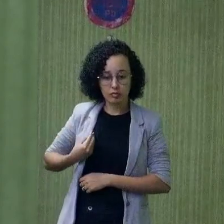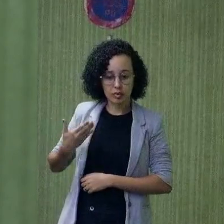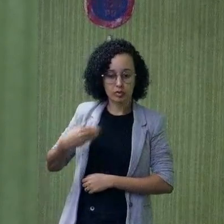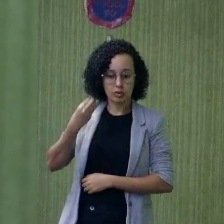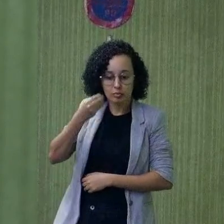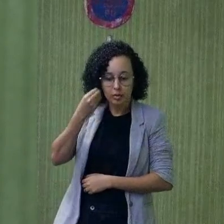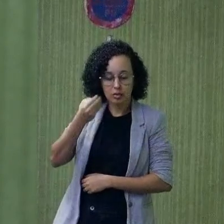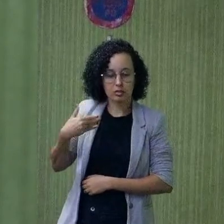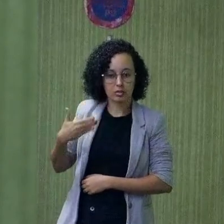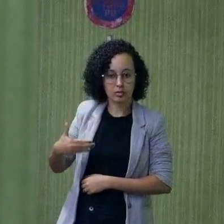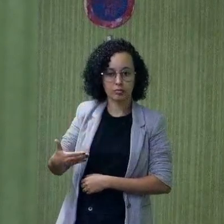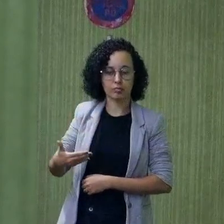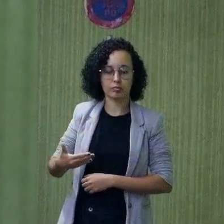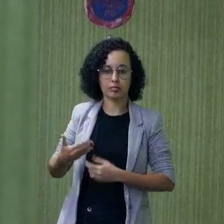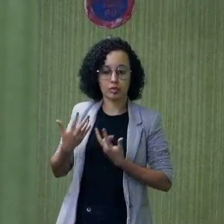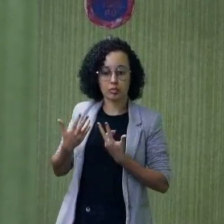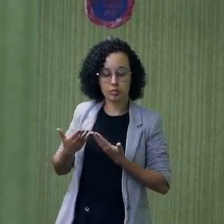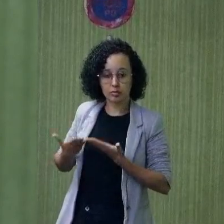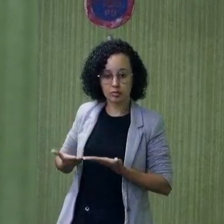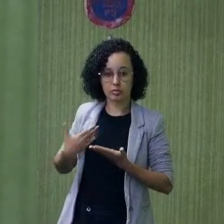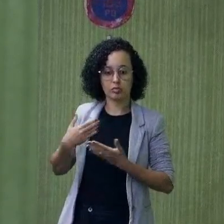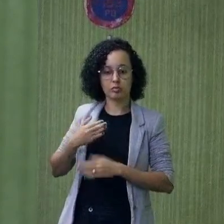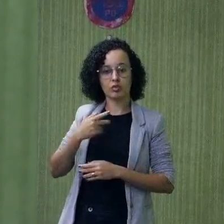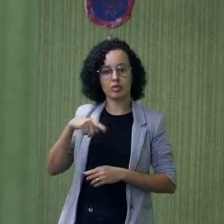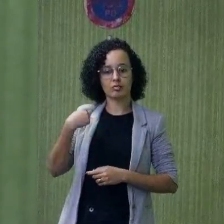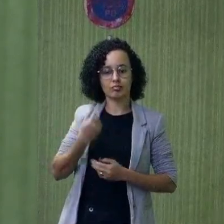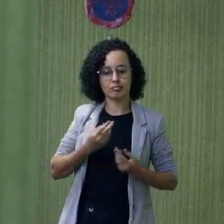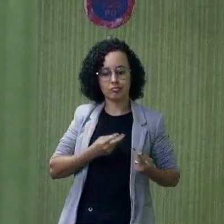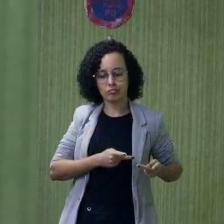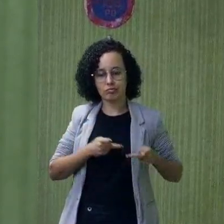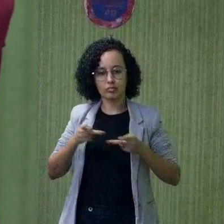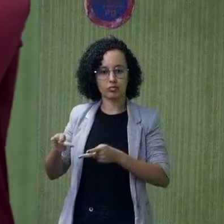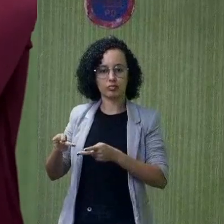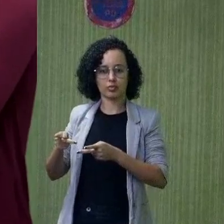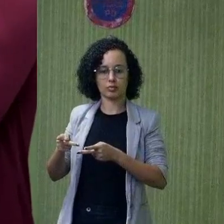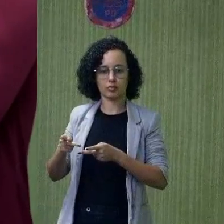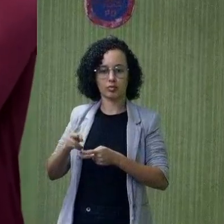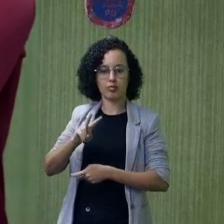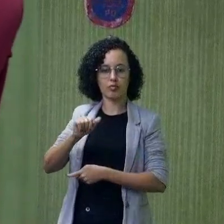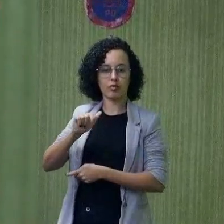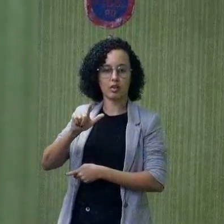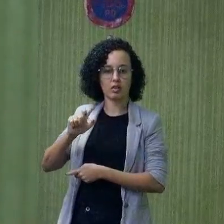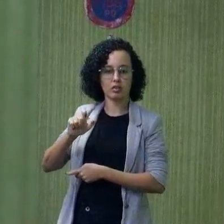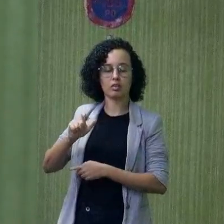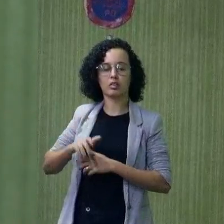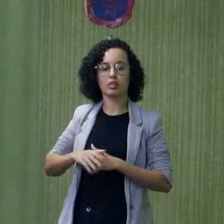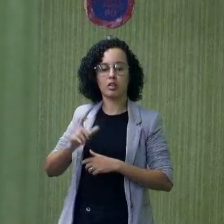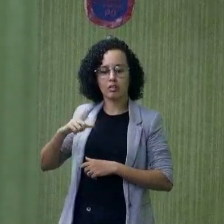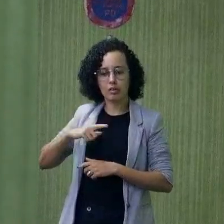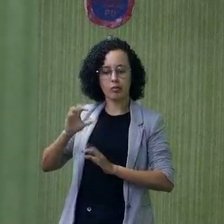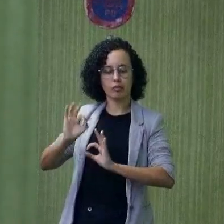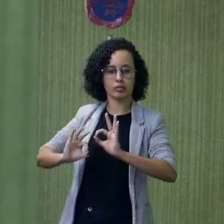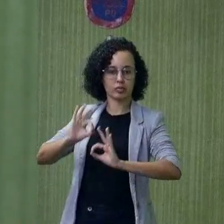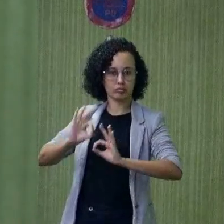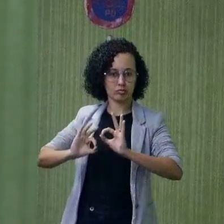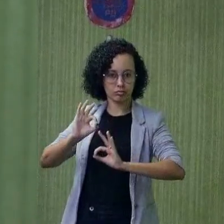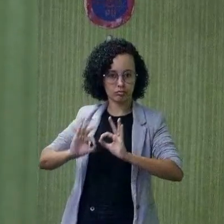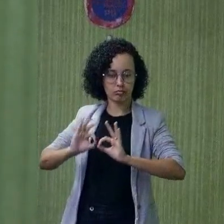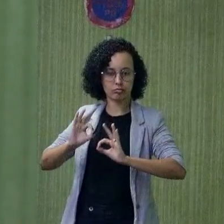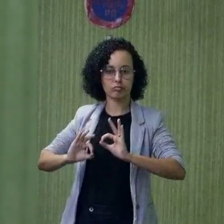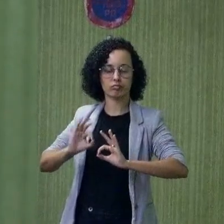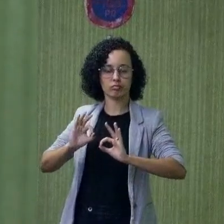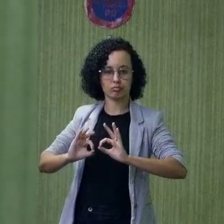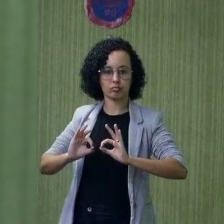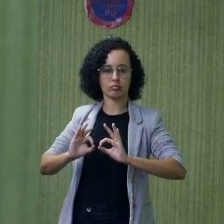como essa quando Nós visitamos o Vale do Taquari o que nós vimos é que ele já tem uma organização